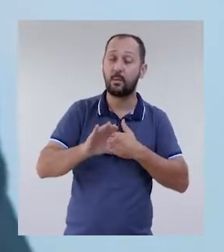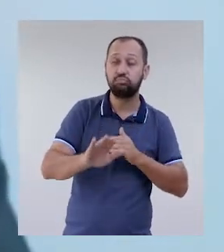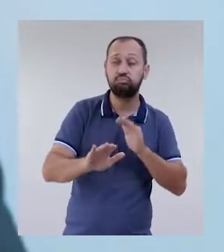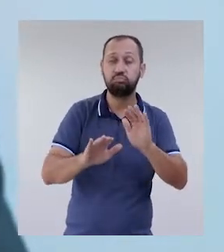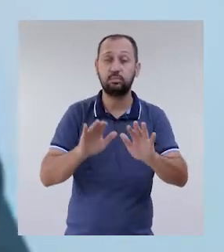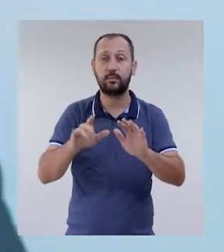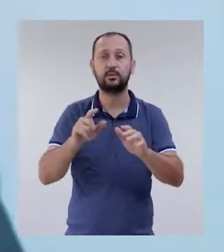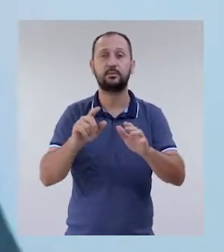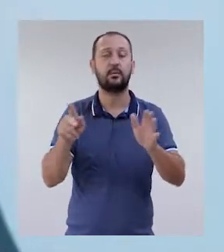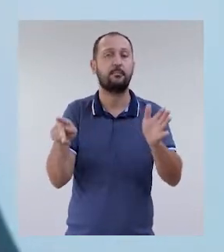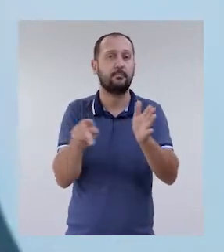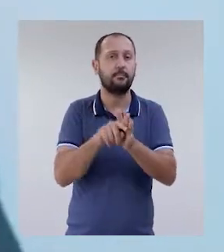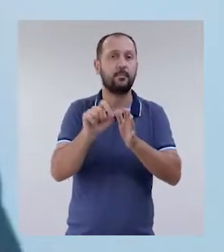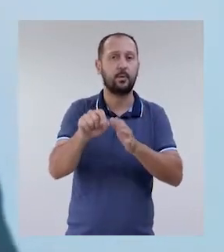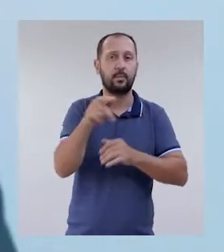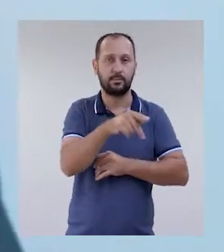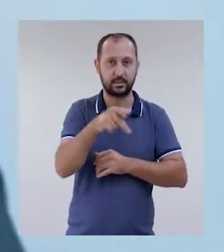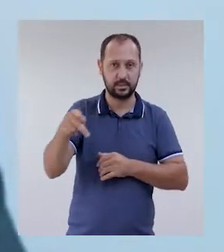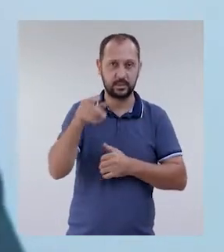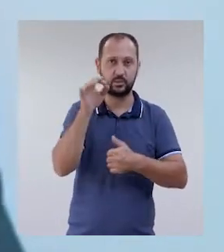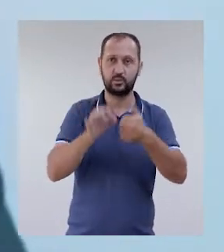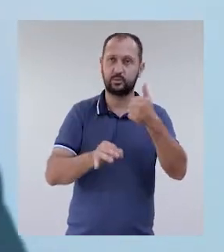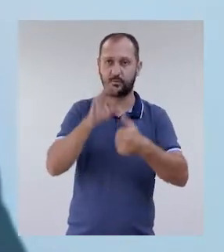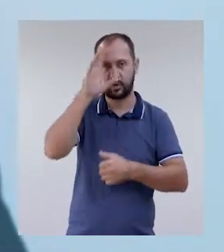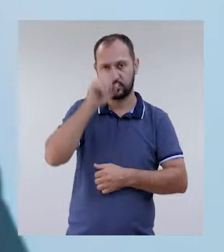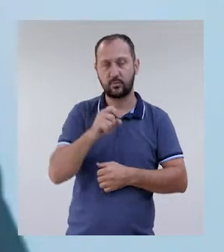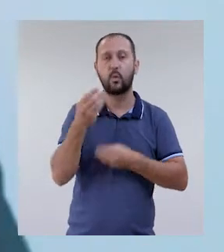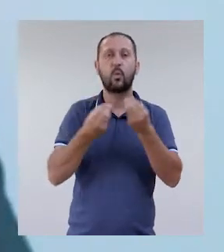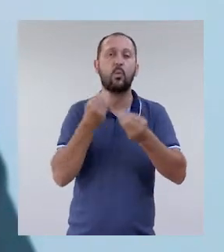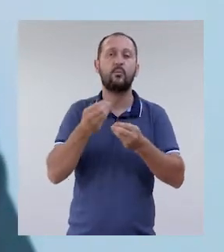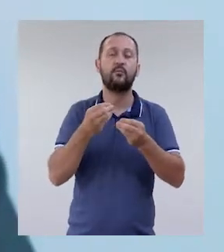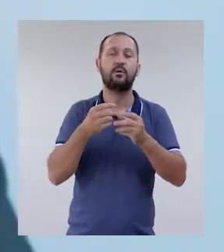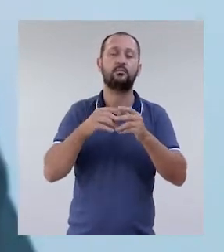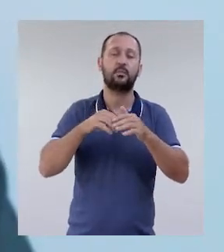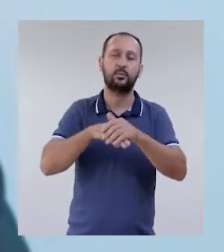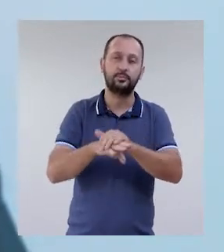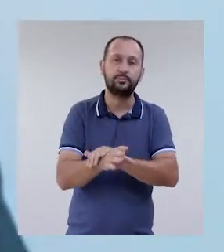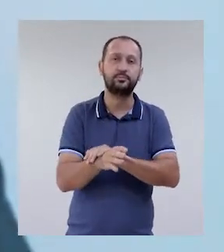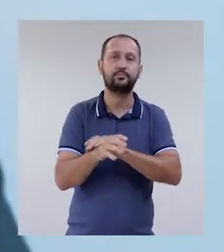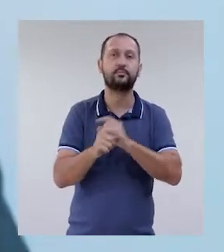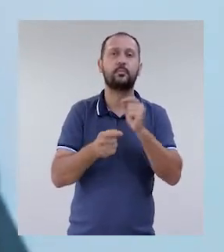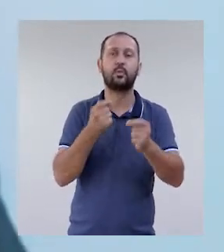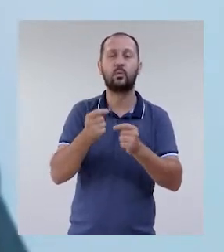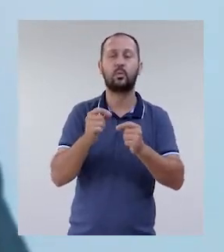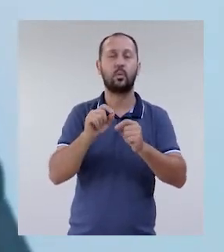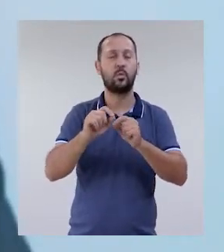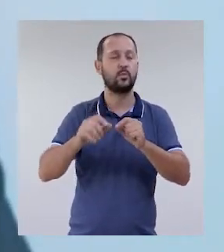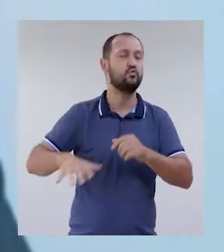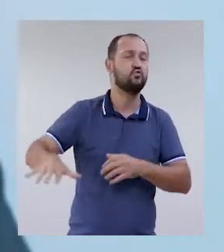evidente que essa matéria é uma matéria privativa da presidência do tribunal, de regular isso, né, para todo